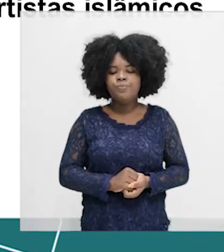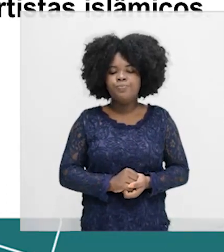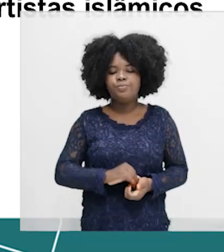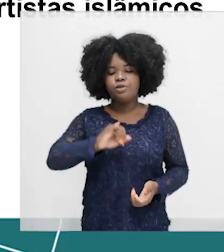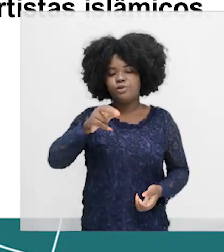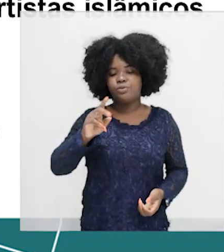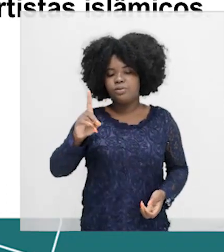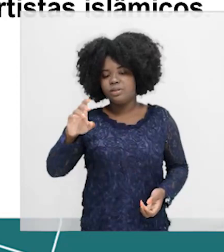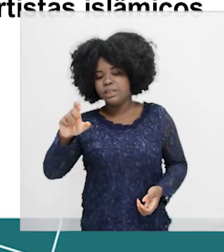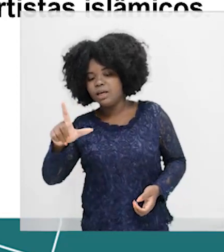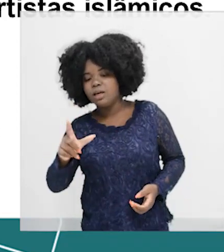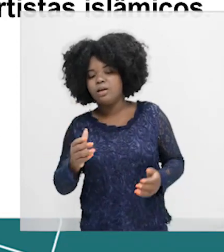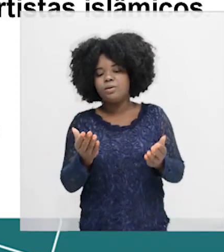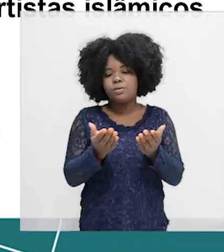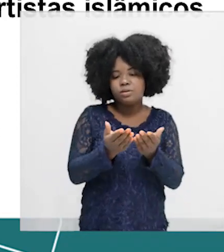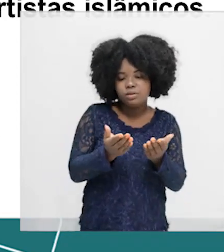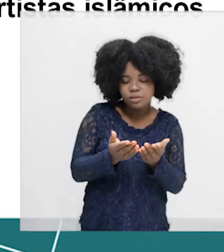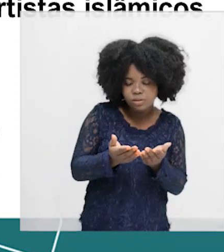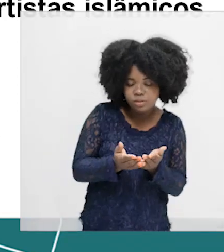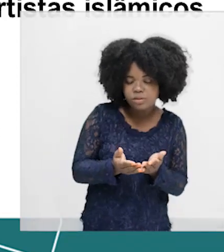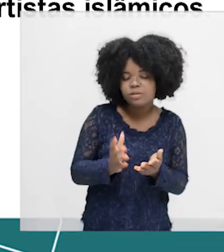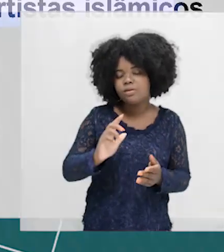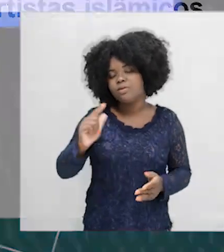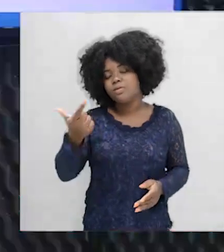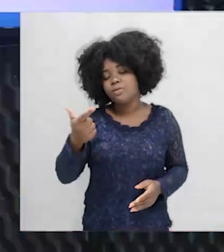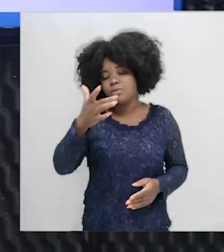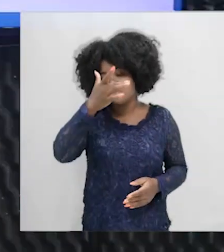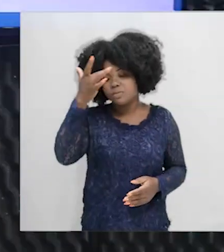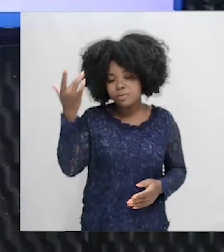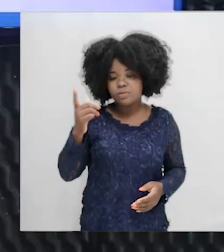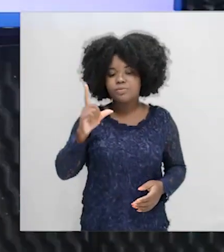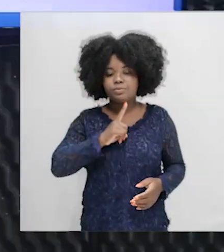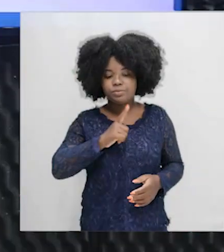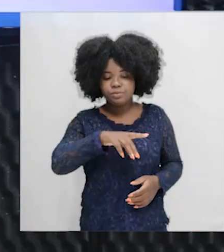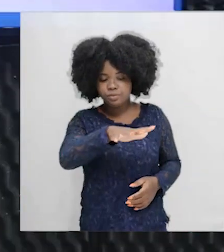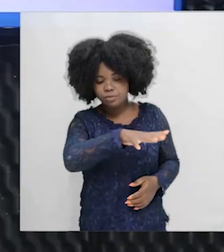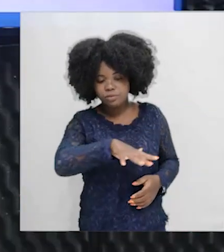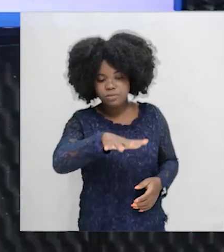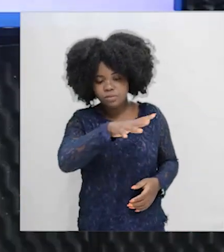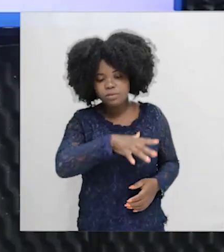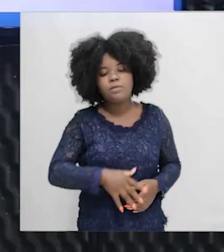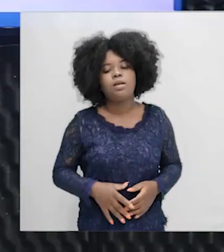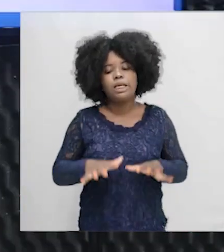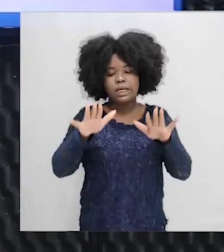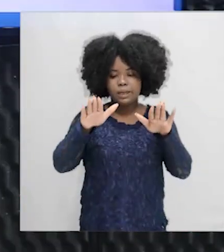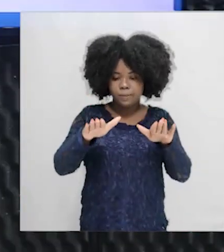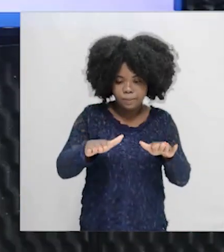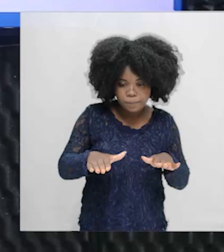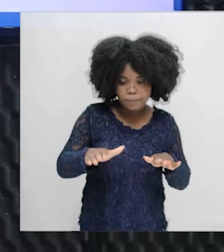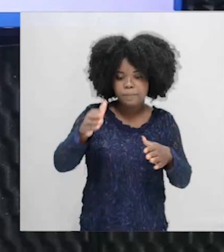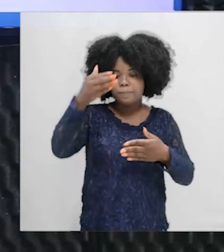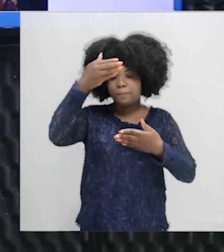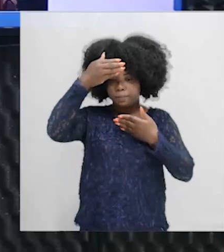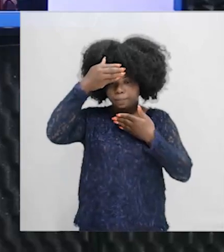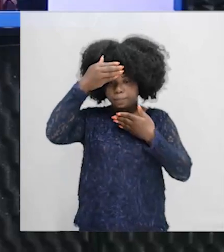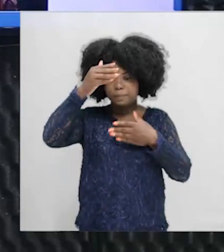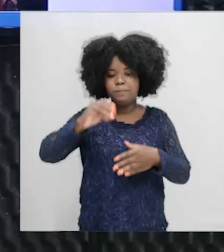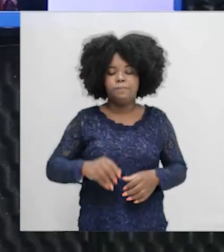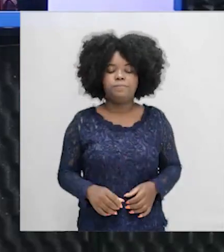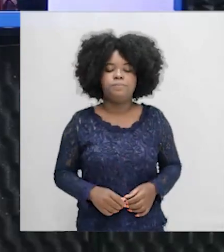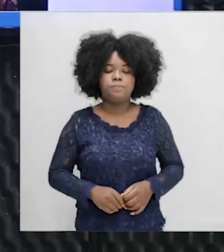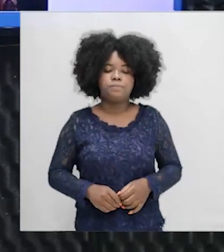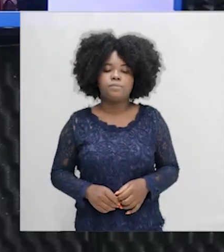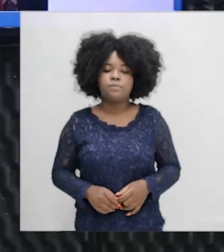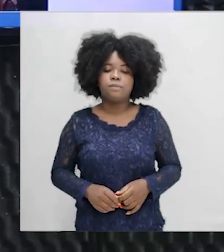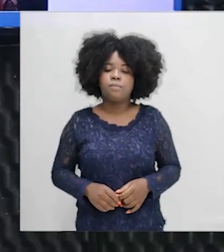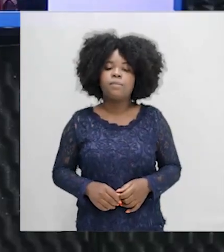judeus, cristãos e outras pessoas vivendo em terras islâmicas para clientes muçulmanos. Então, entender essa situação. Lógico, a gente está